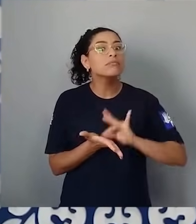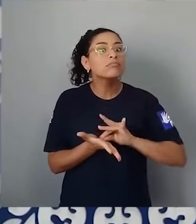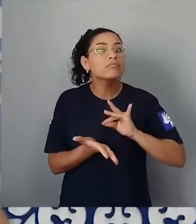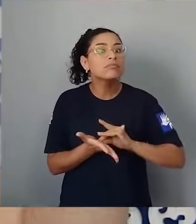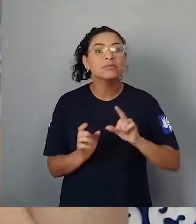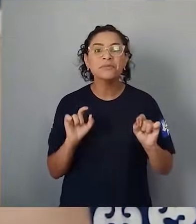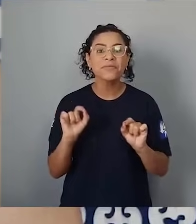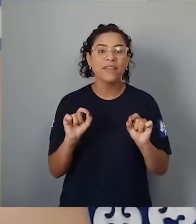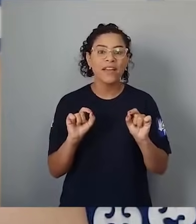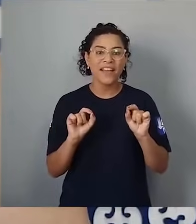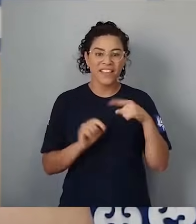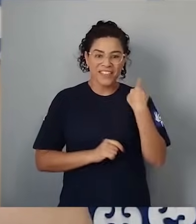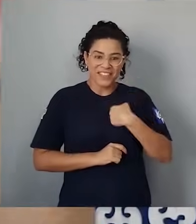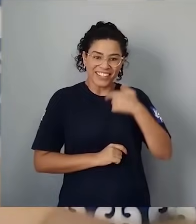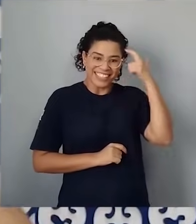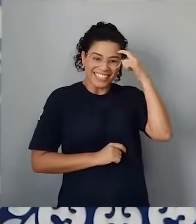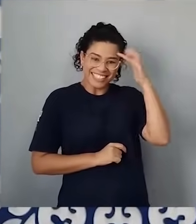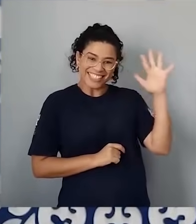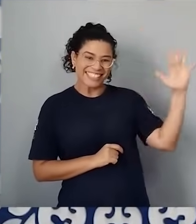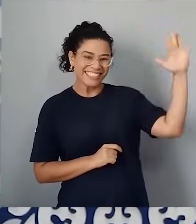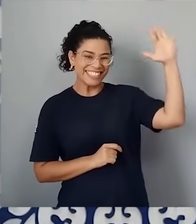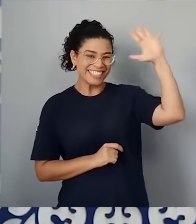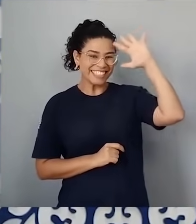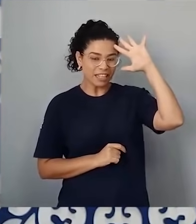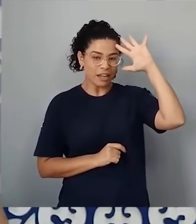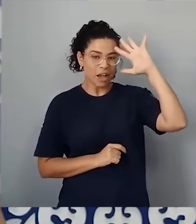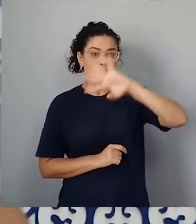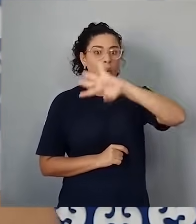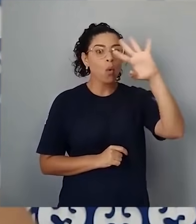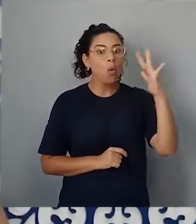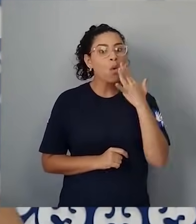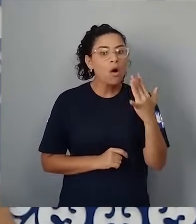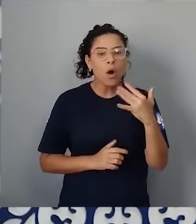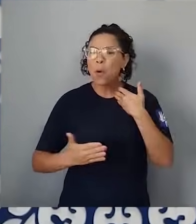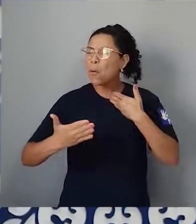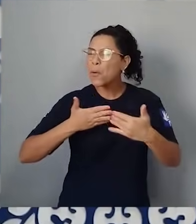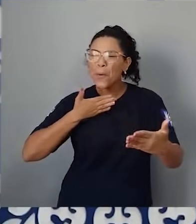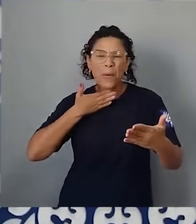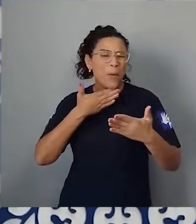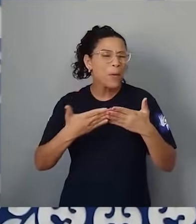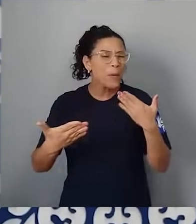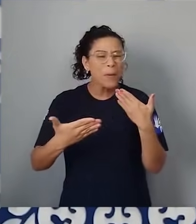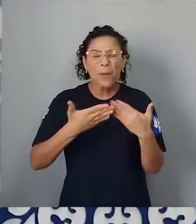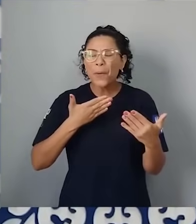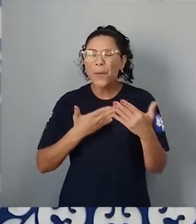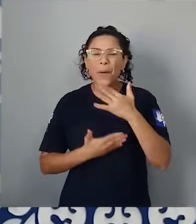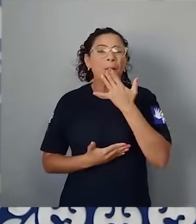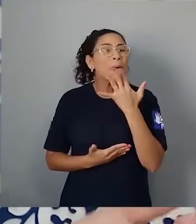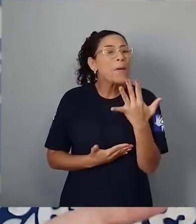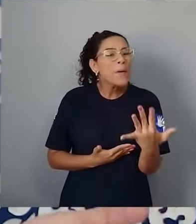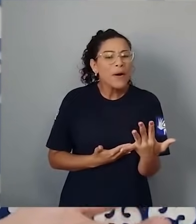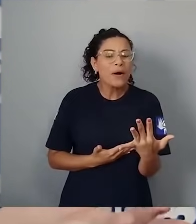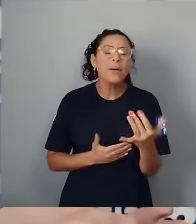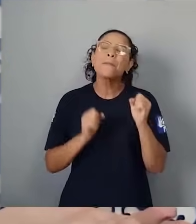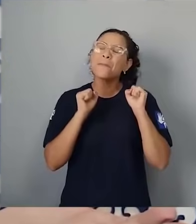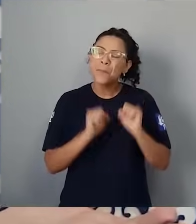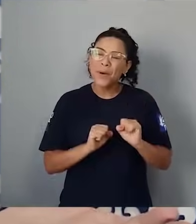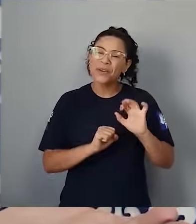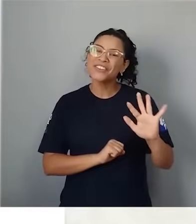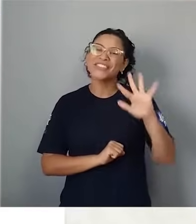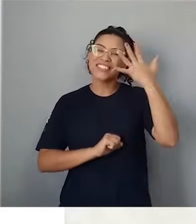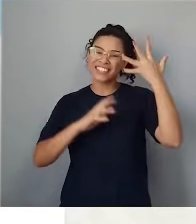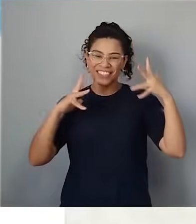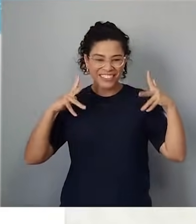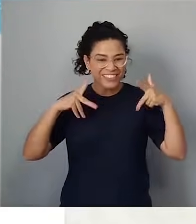que é? Que na nossa imaginação, o arco-íris pode ter qualquer cor. Na nossa imaginação, tudo pode